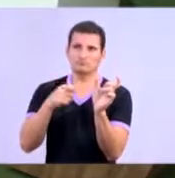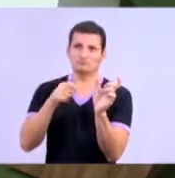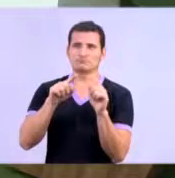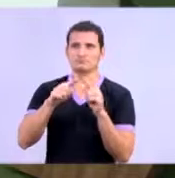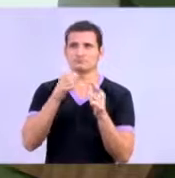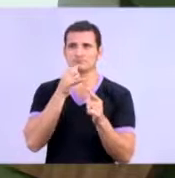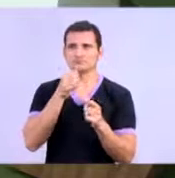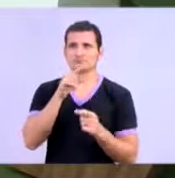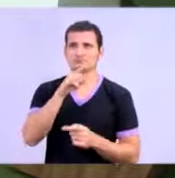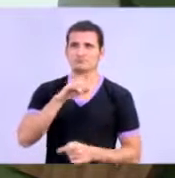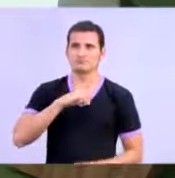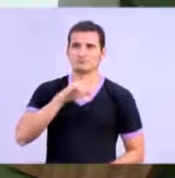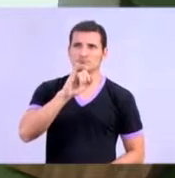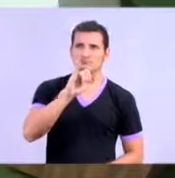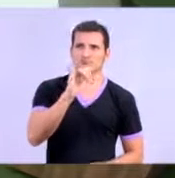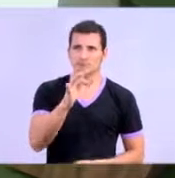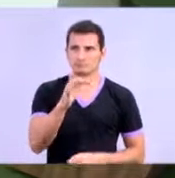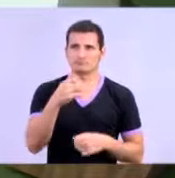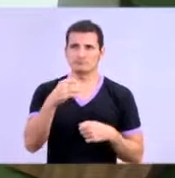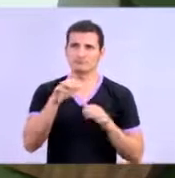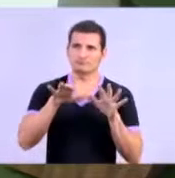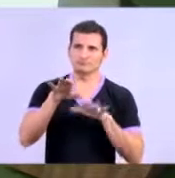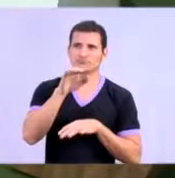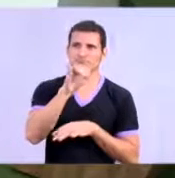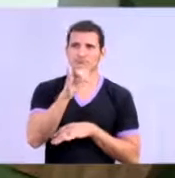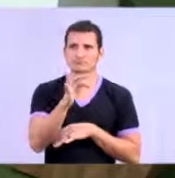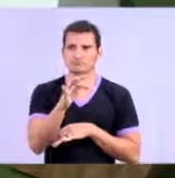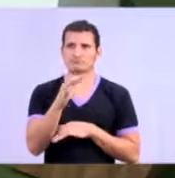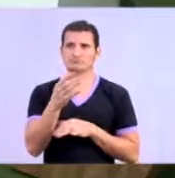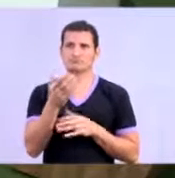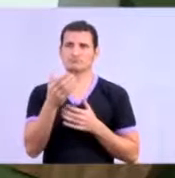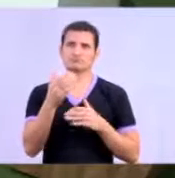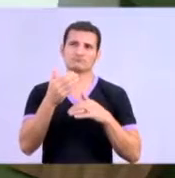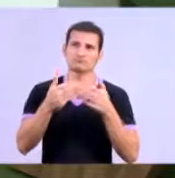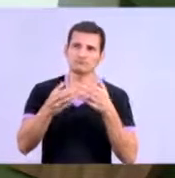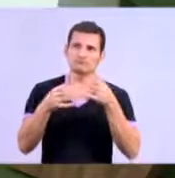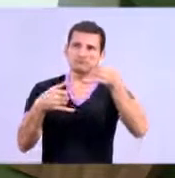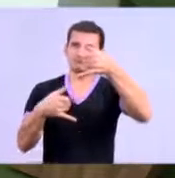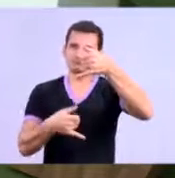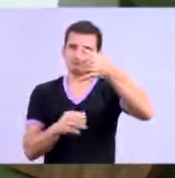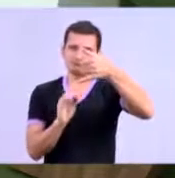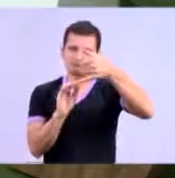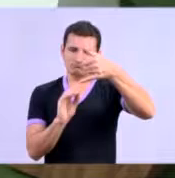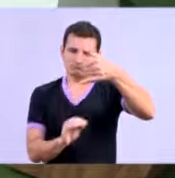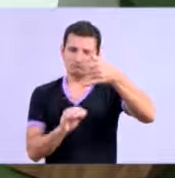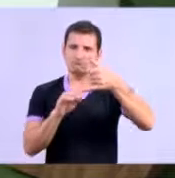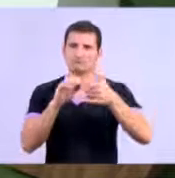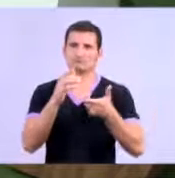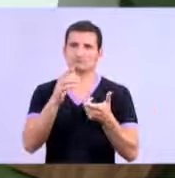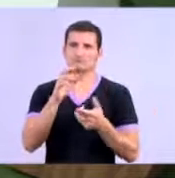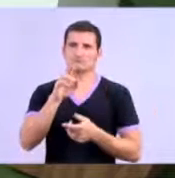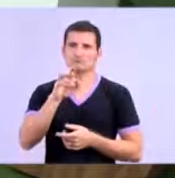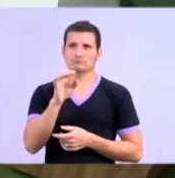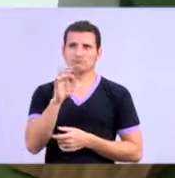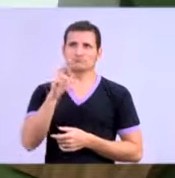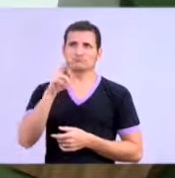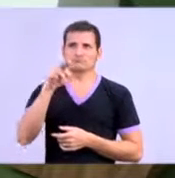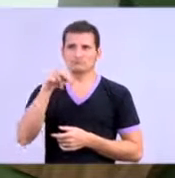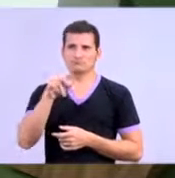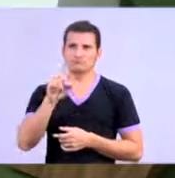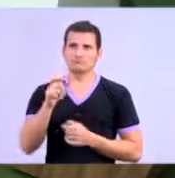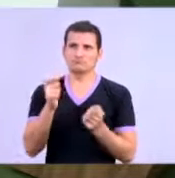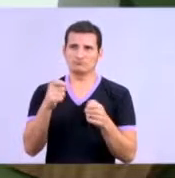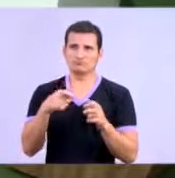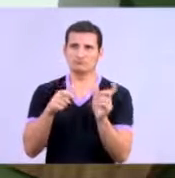lá no meio, tem que tomar bem cuidado. É possível você colocar o return em qualquer lugar do seu código, qualquer lugar dentro do seu método. É